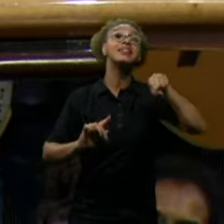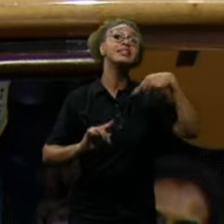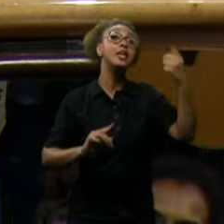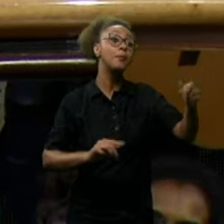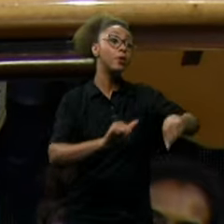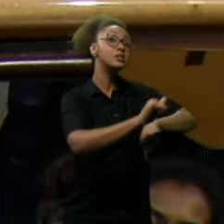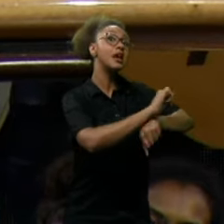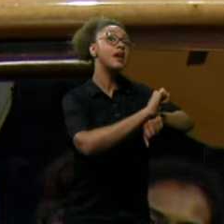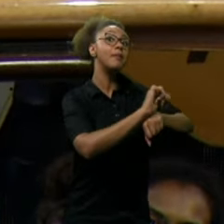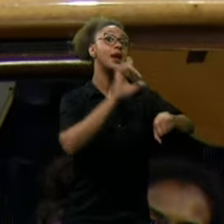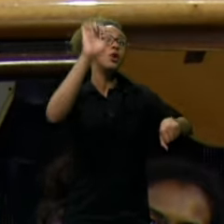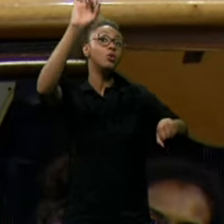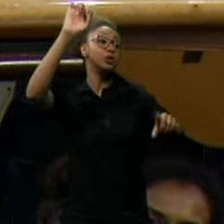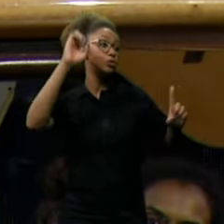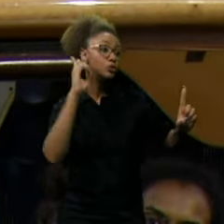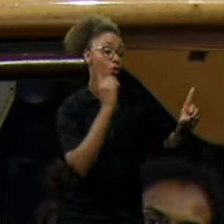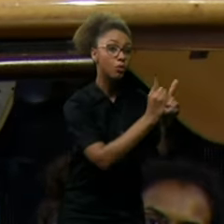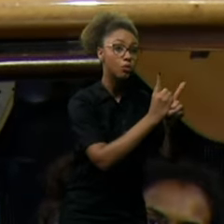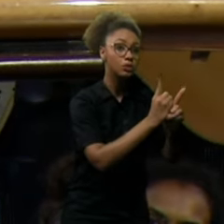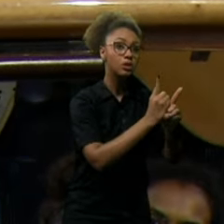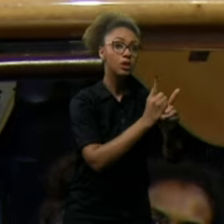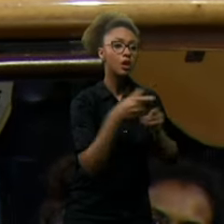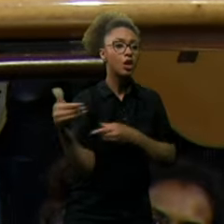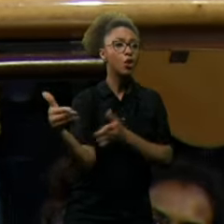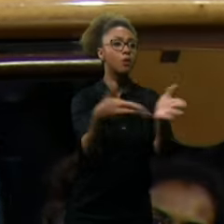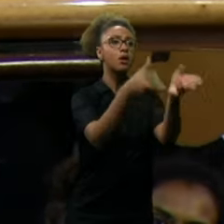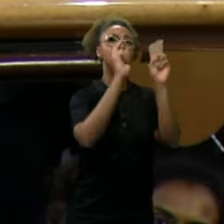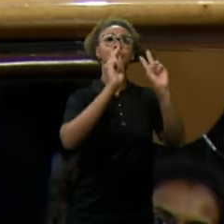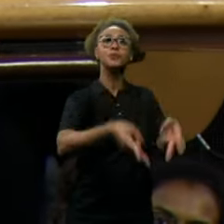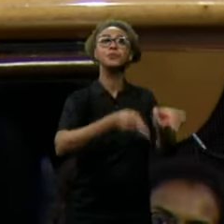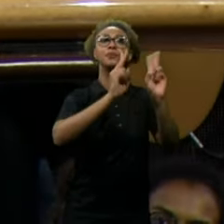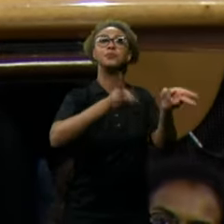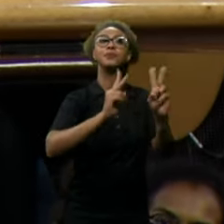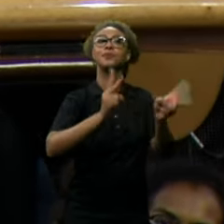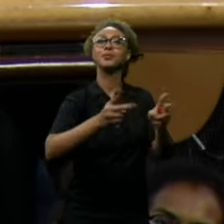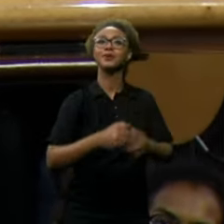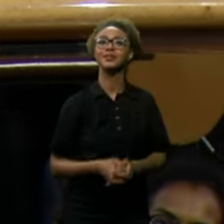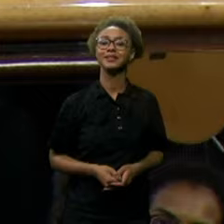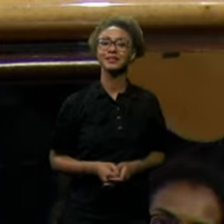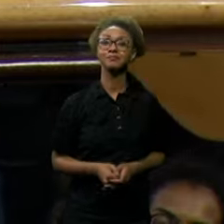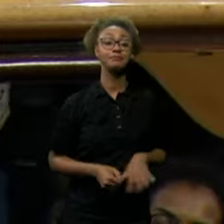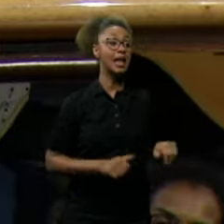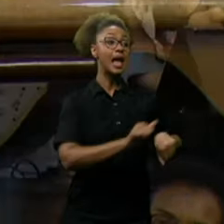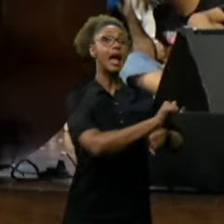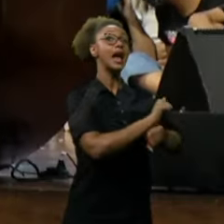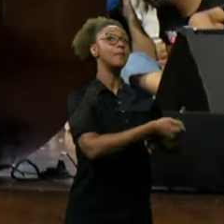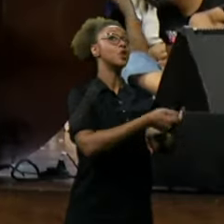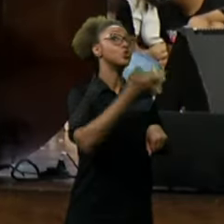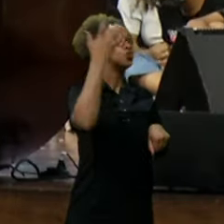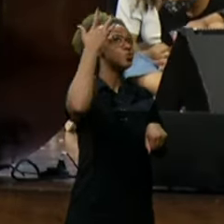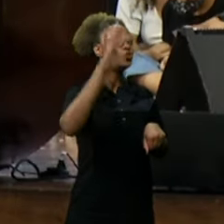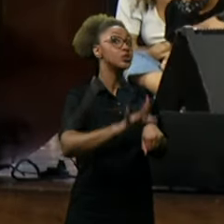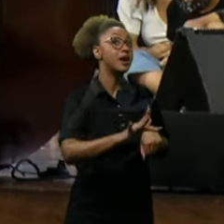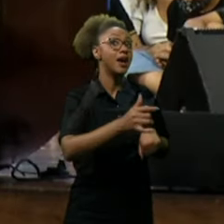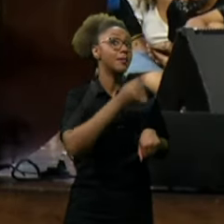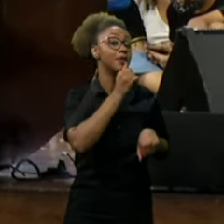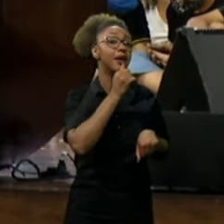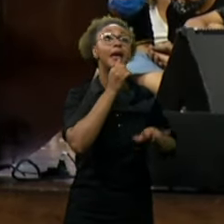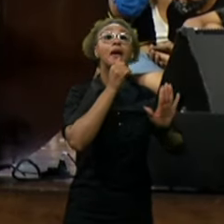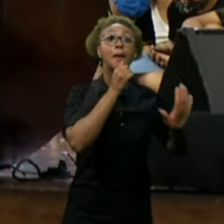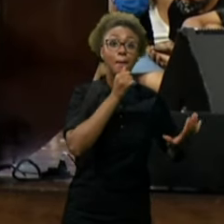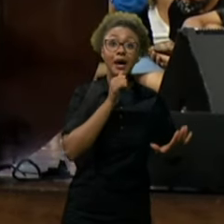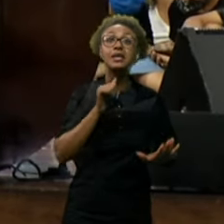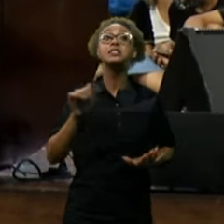Abraão temos não muda o destino o Abraão ainda não sabe mas o lugar que